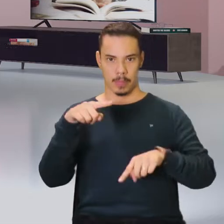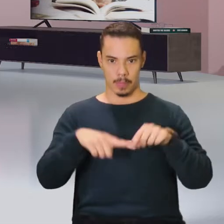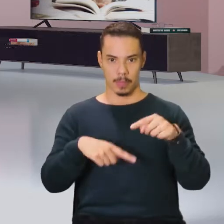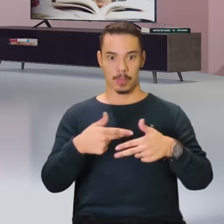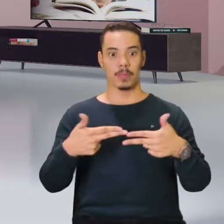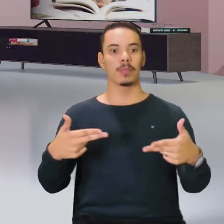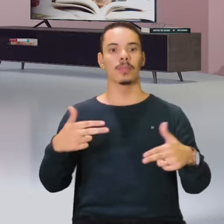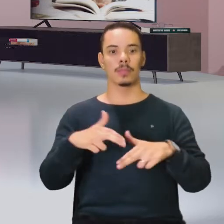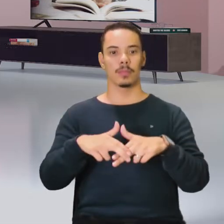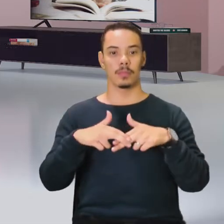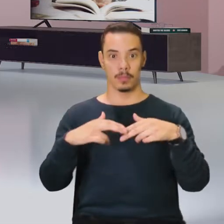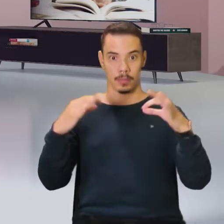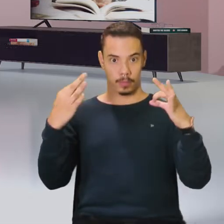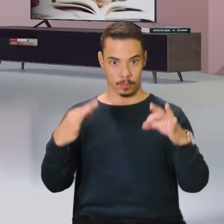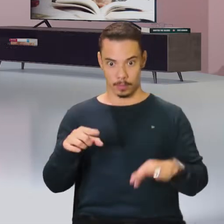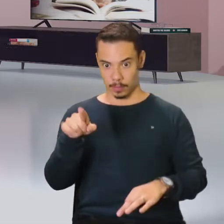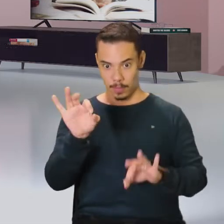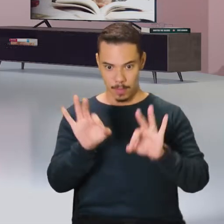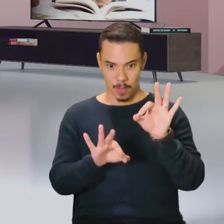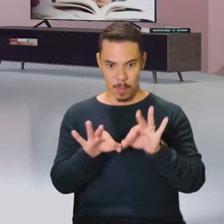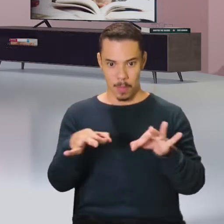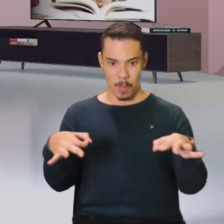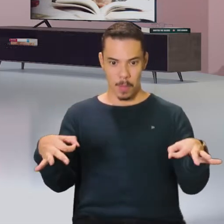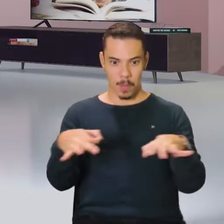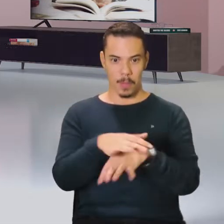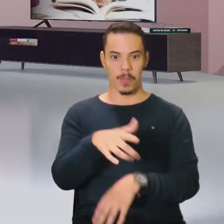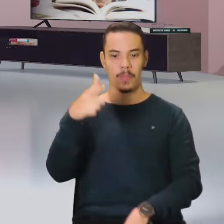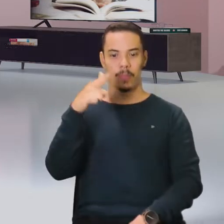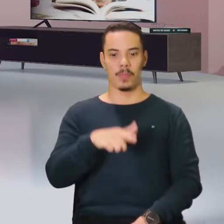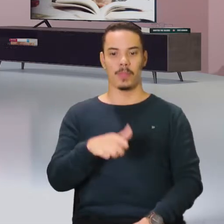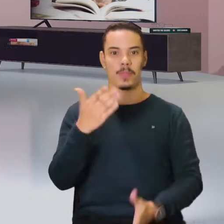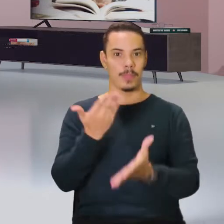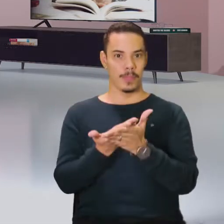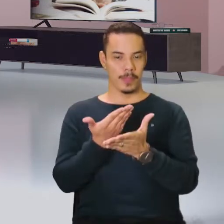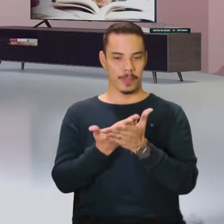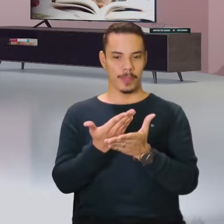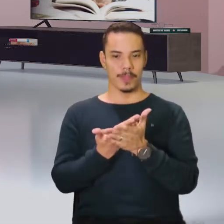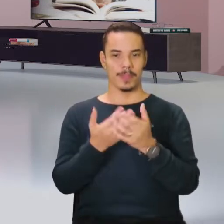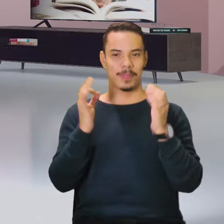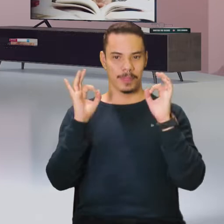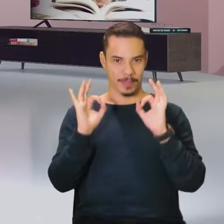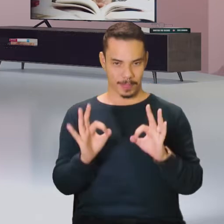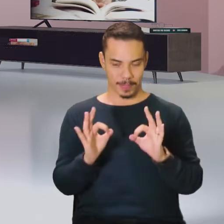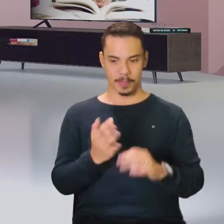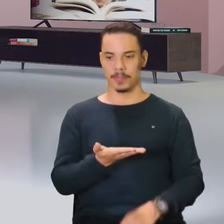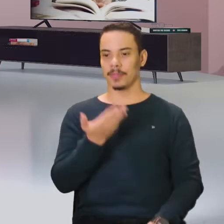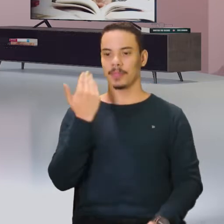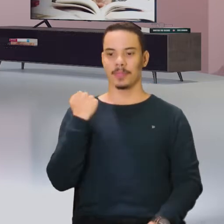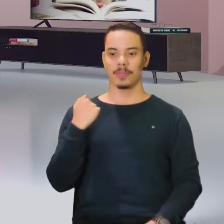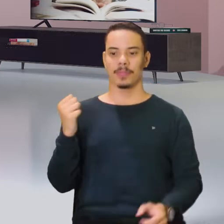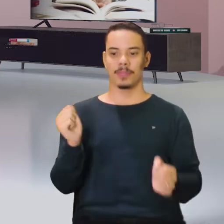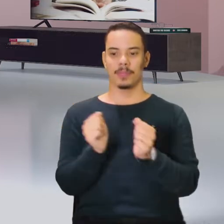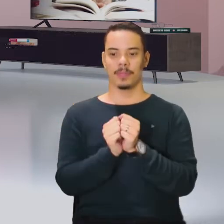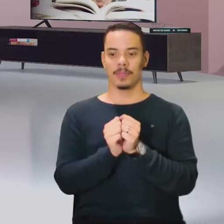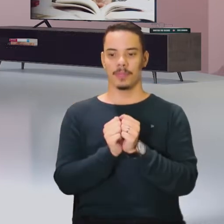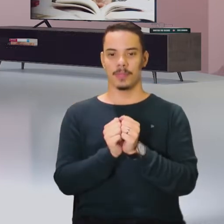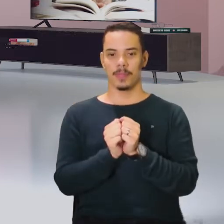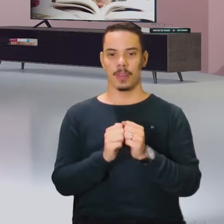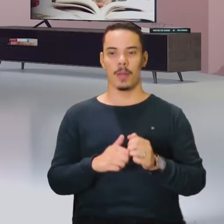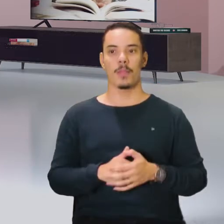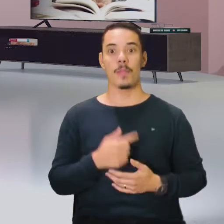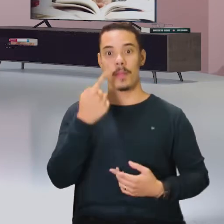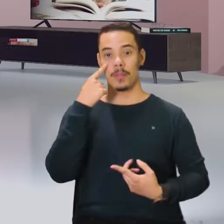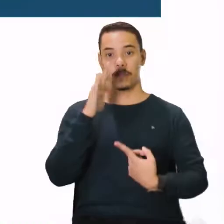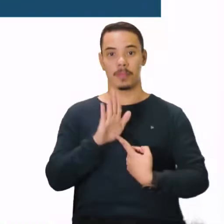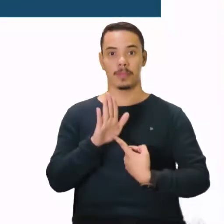certeza você aí veio preparado aí para mais uma aula. Muito bem, então vamos nessa, vamos juntos, vamos liberar para